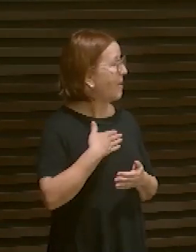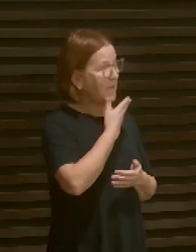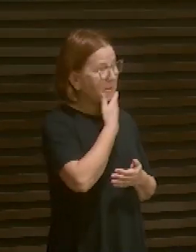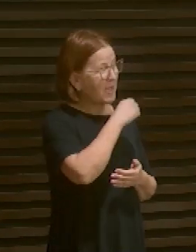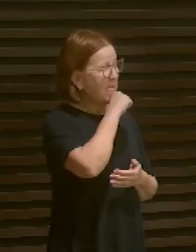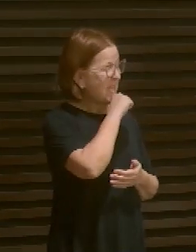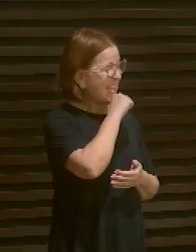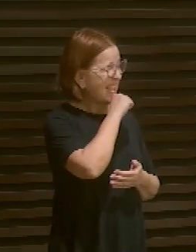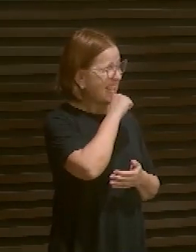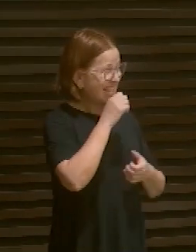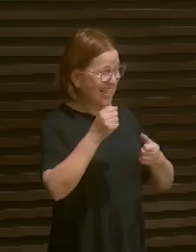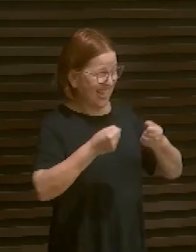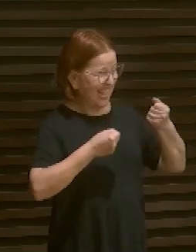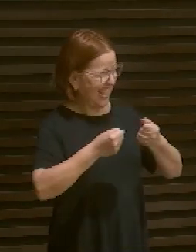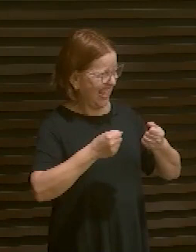piloto.